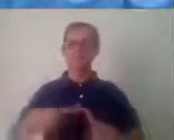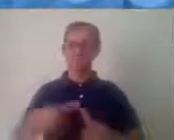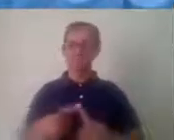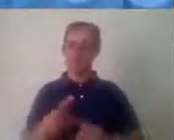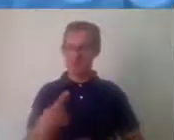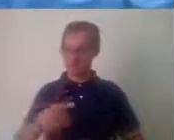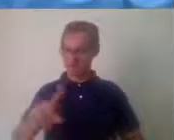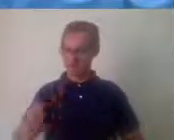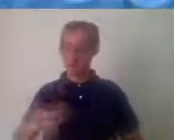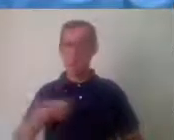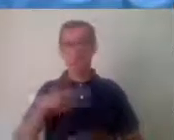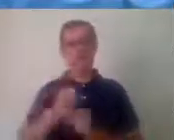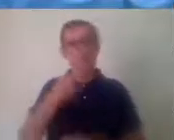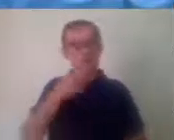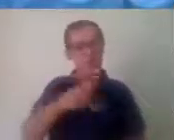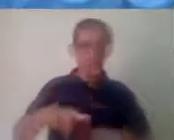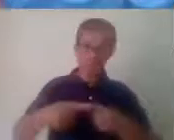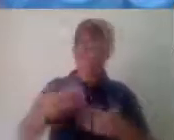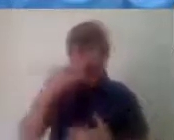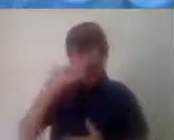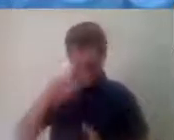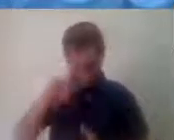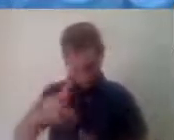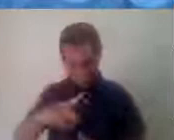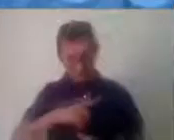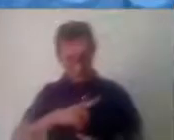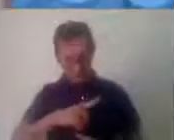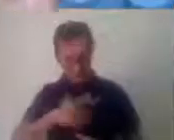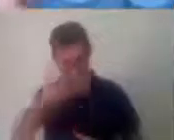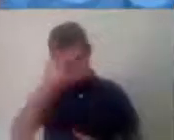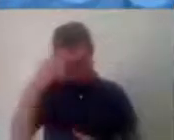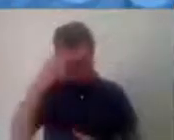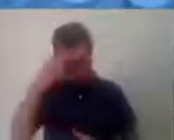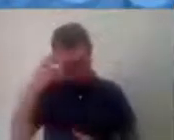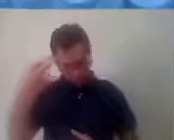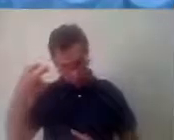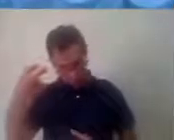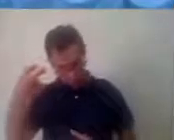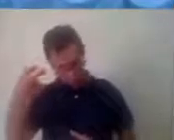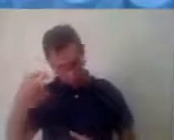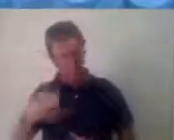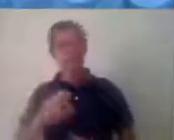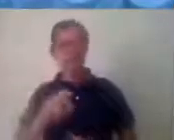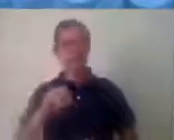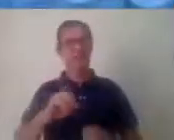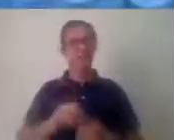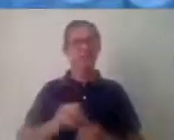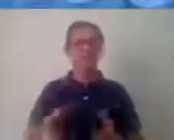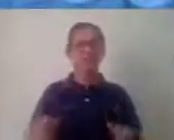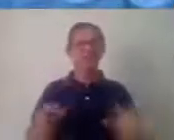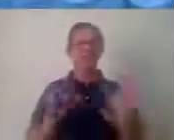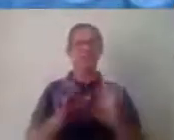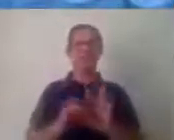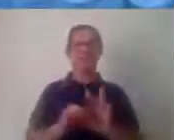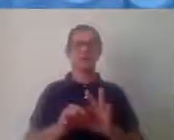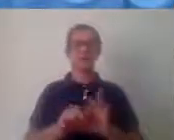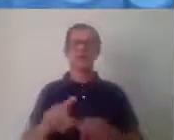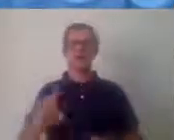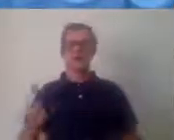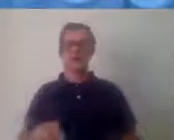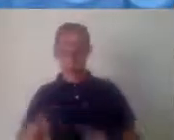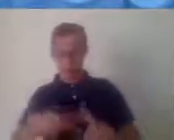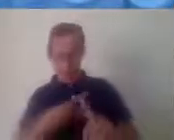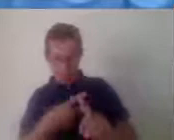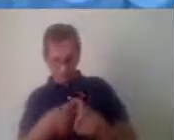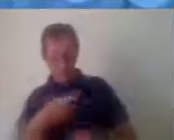Como que eu calculo, professora? Graças a Deus, teve uma pessoa, né, que fez uma relação aí das integrais